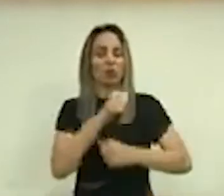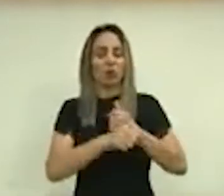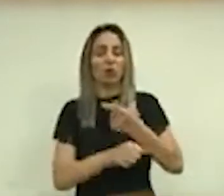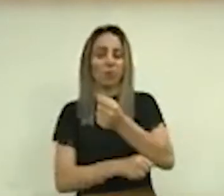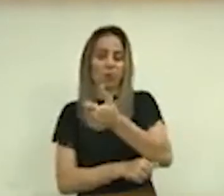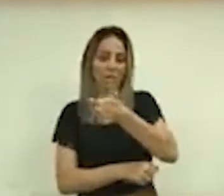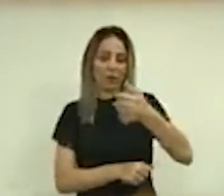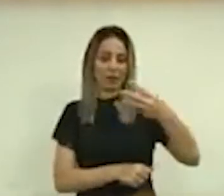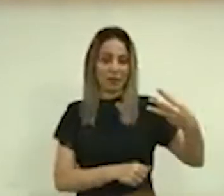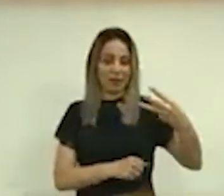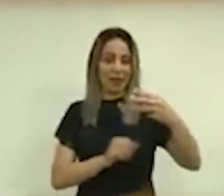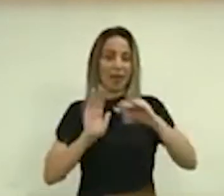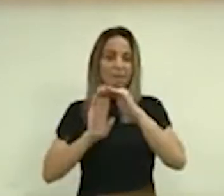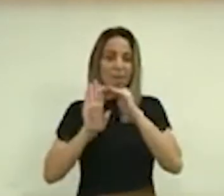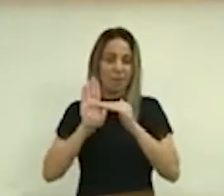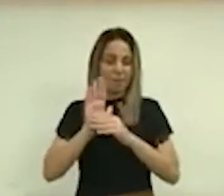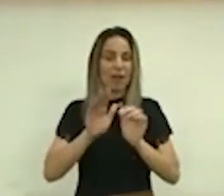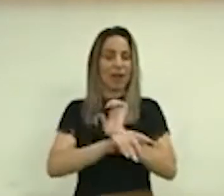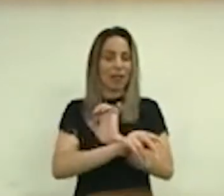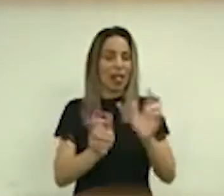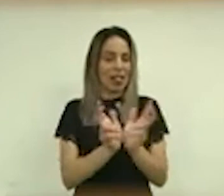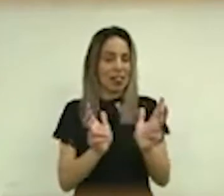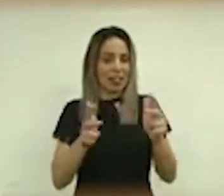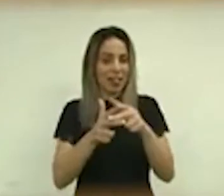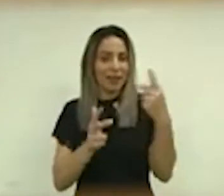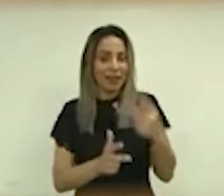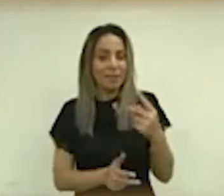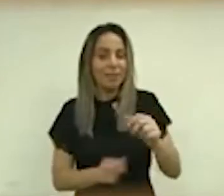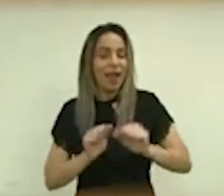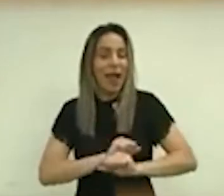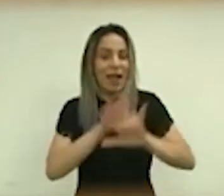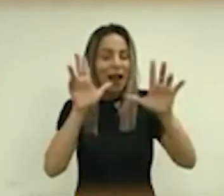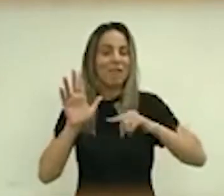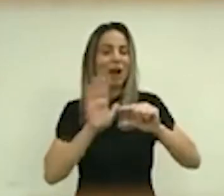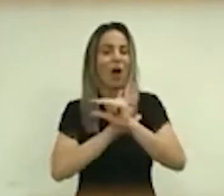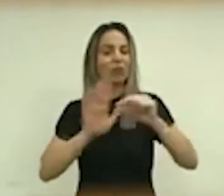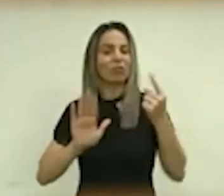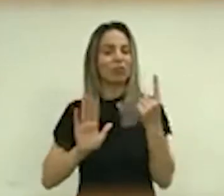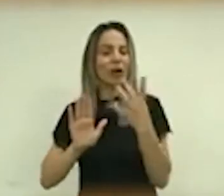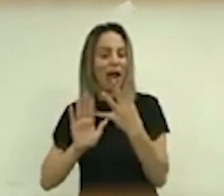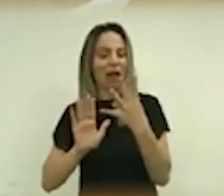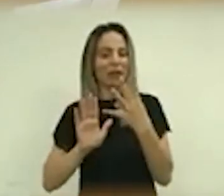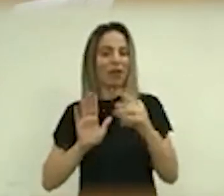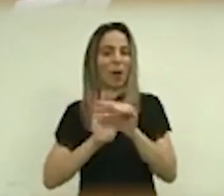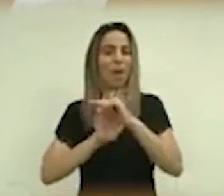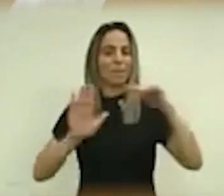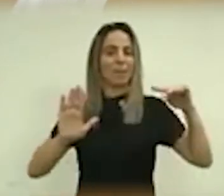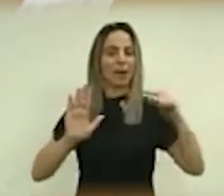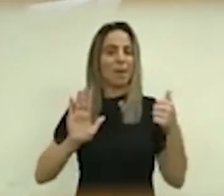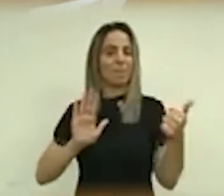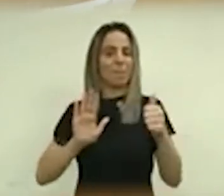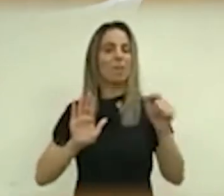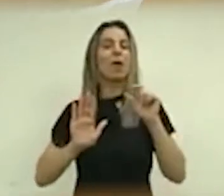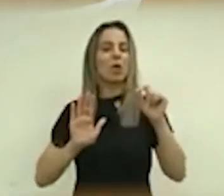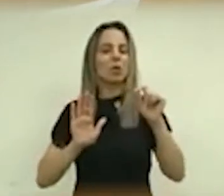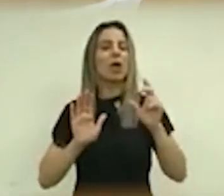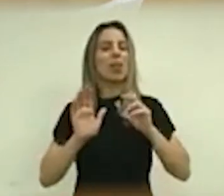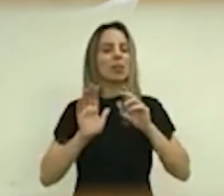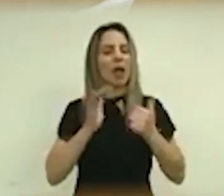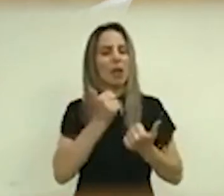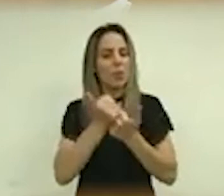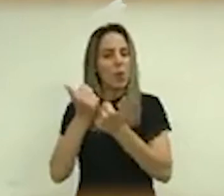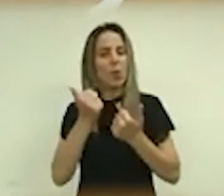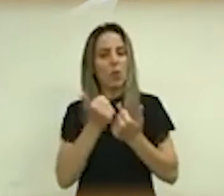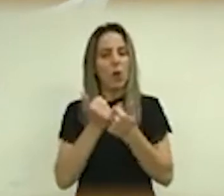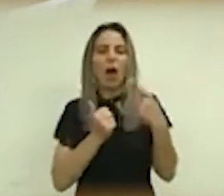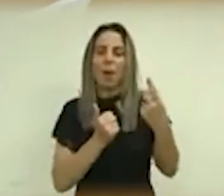da estrutura administrativa desta Câmara Municipal, é muito clara em seu artigo 14, parágrafo 1º, que os cargos de assessoria legislativa